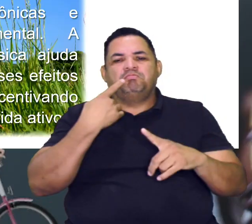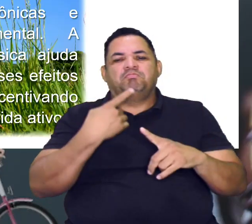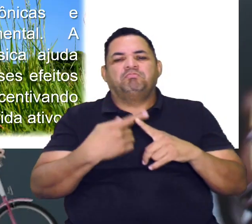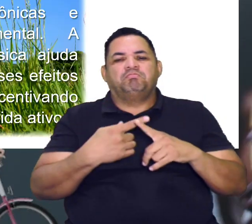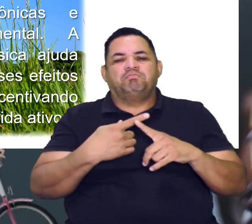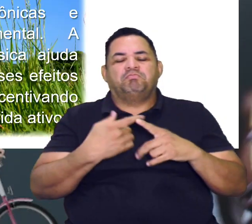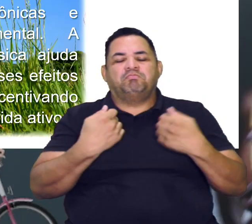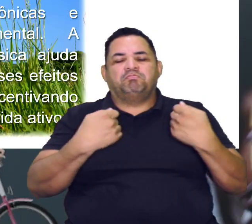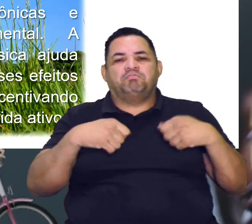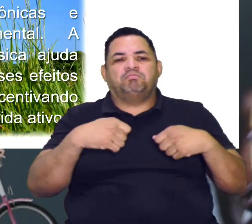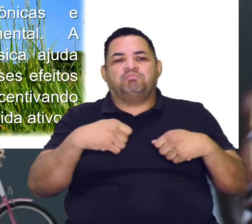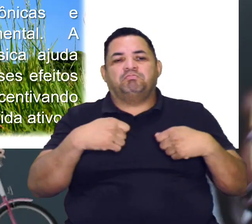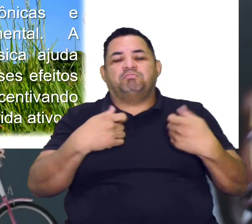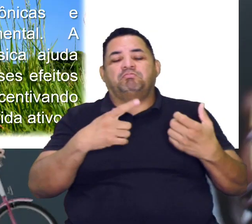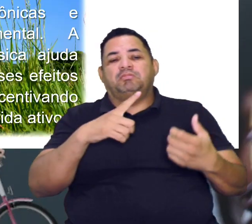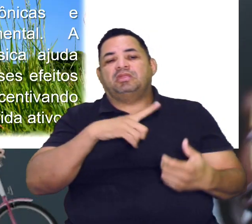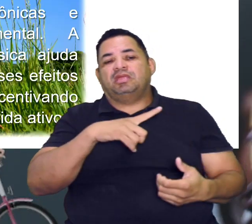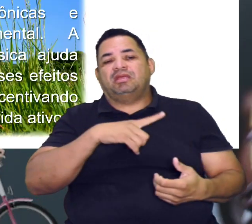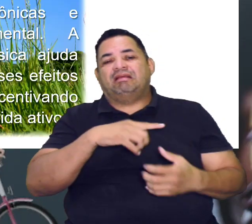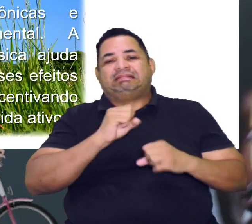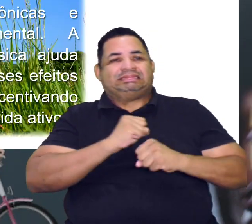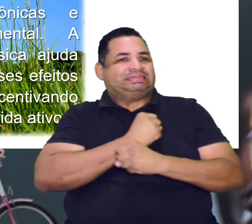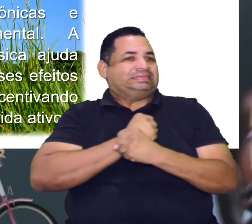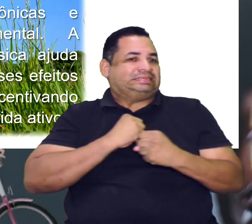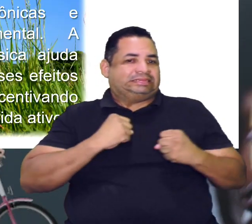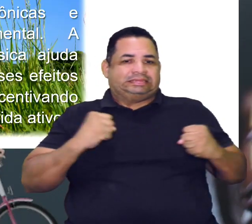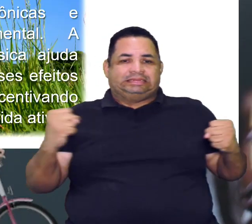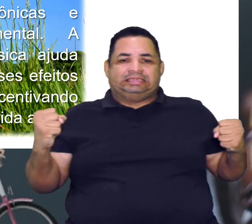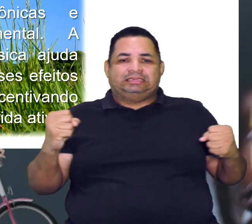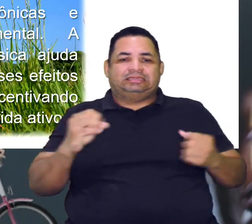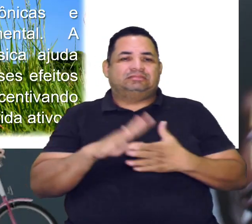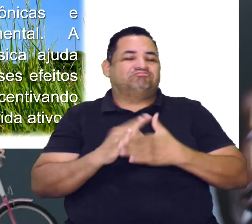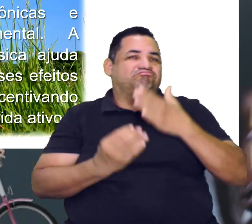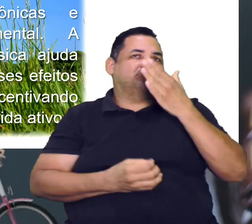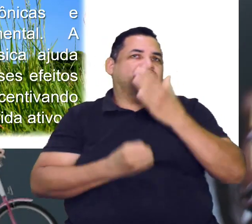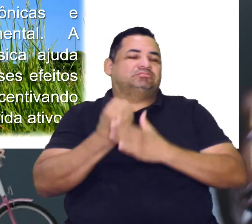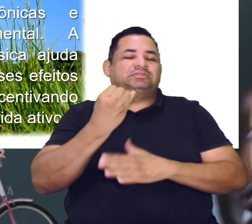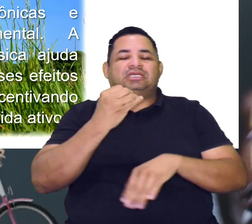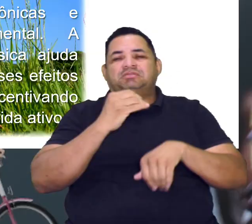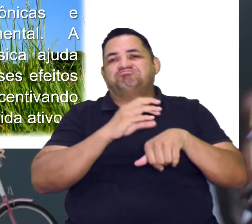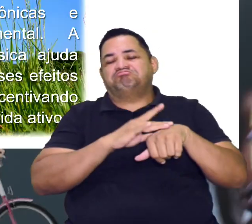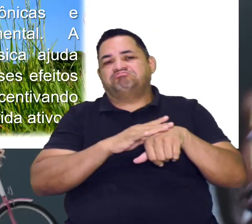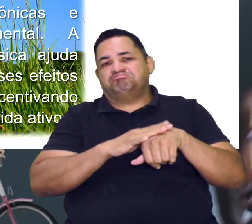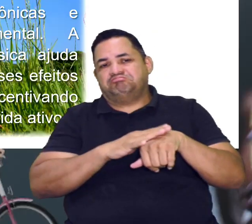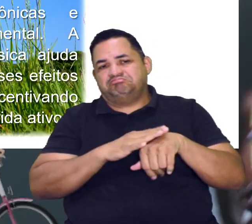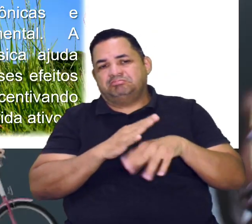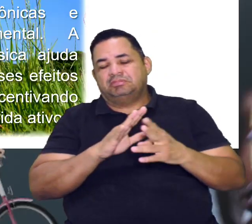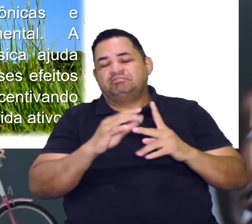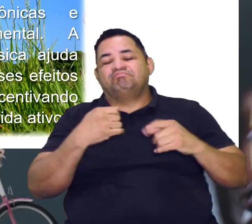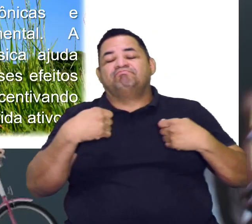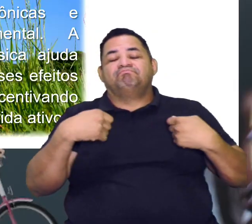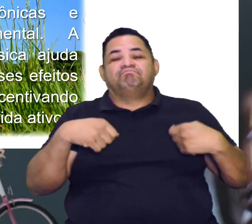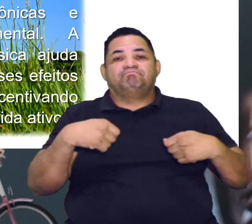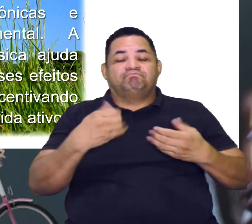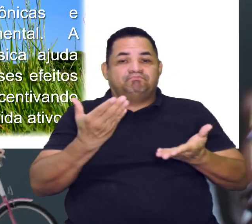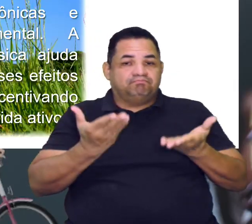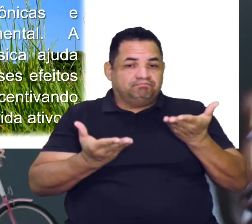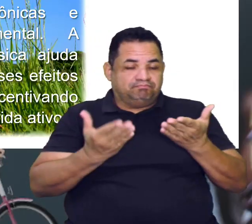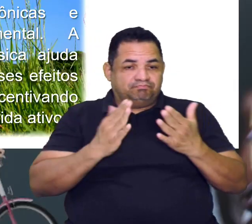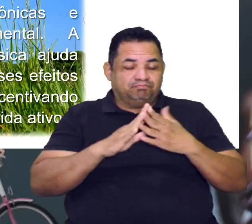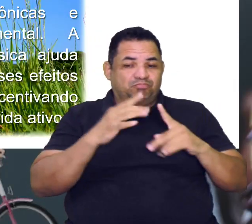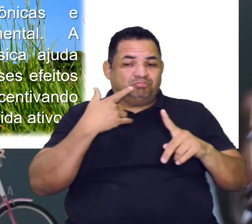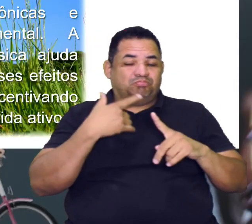de um estresse pessoal, pode trazer algumas doenças crônicas, quando eu não sei balancear, quando eu